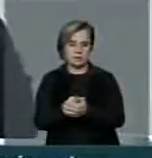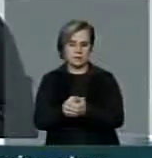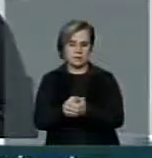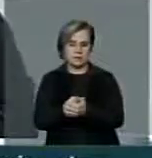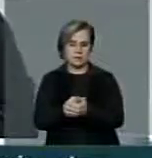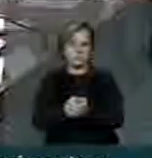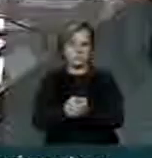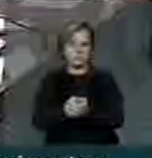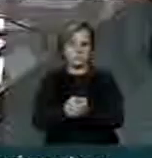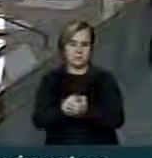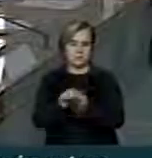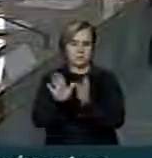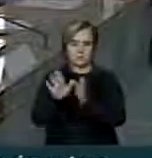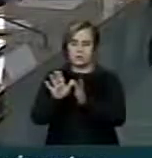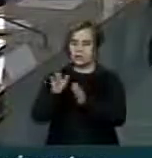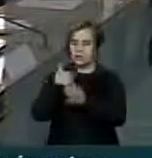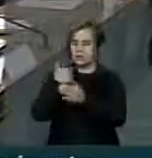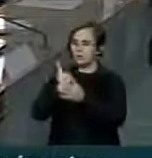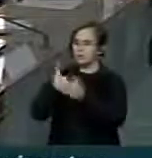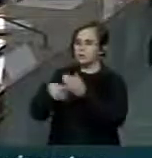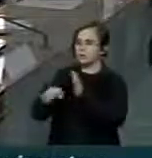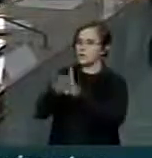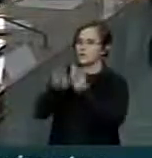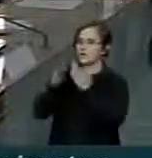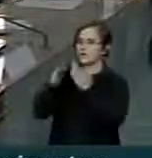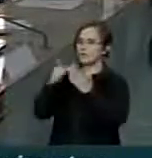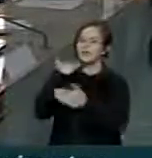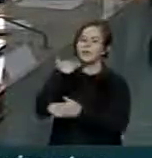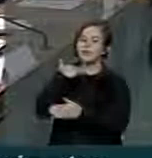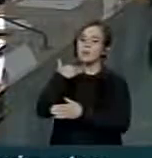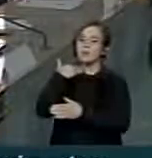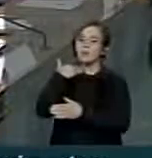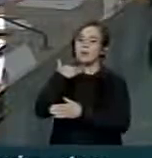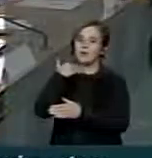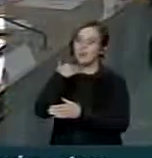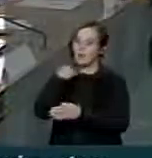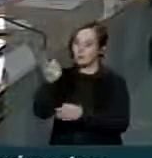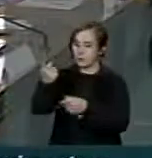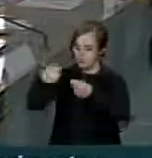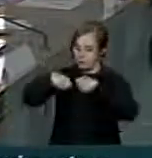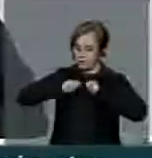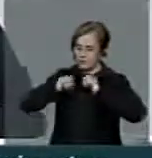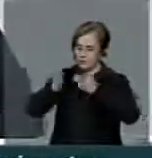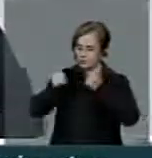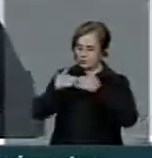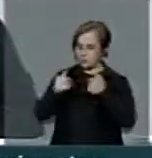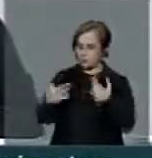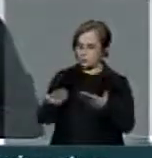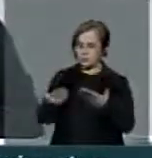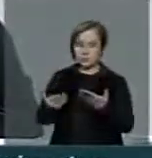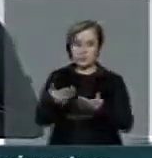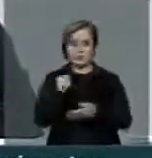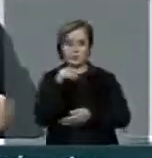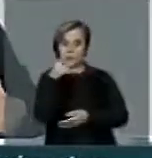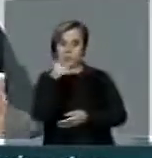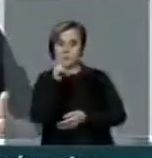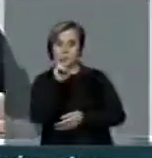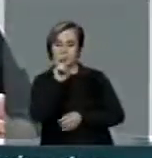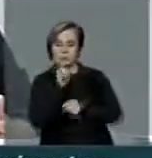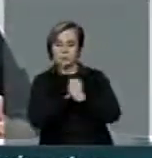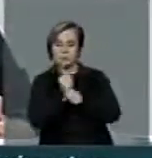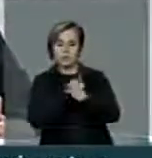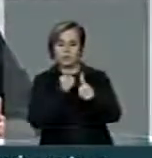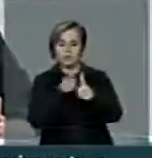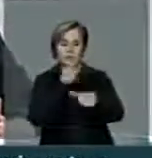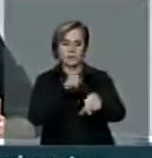cobrando. Eu vou chegar no banco, o banco tem que me dar um empréstimo, não tem que cobrar o cargo. Deputado, mais uma vez, Para os seus 5 anos, é a primeira etapa